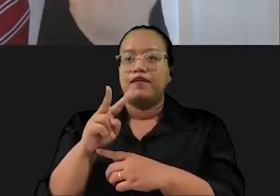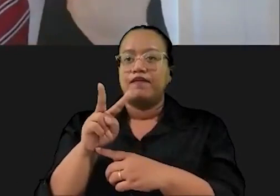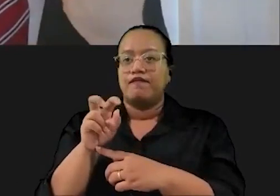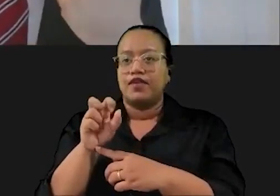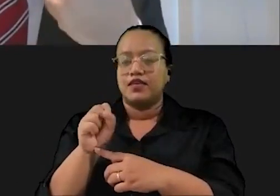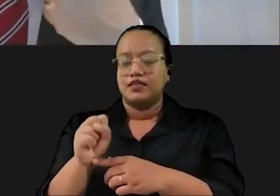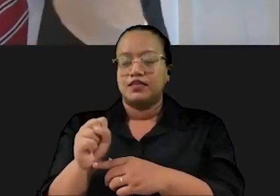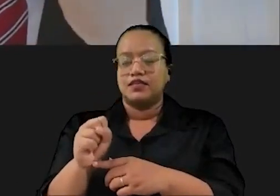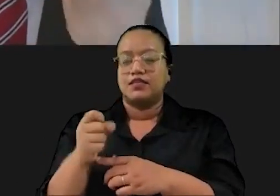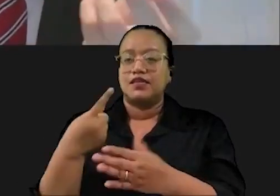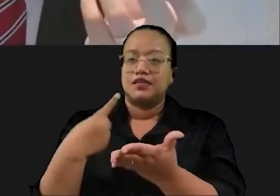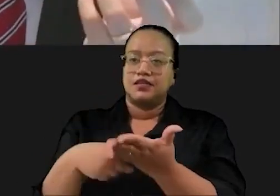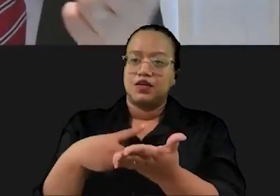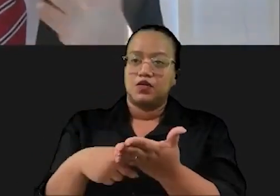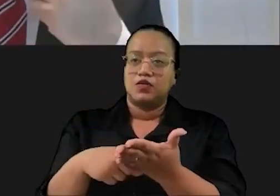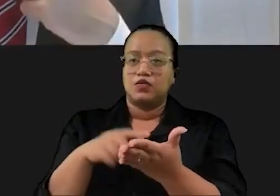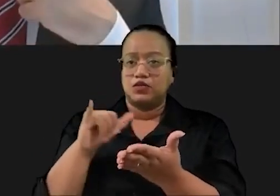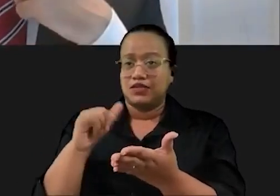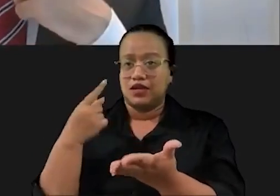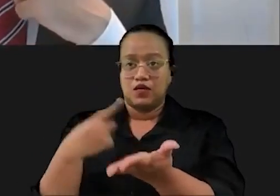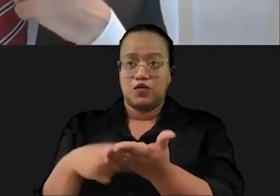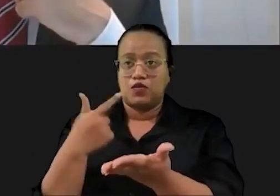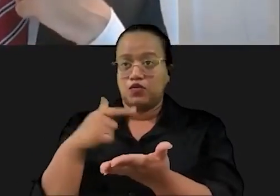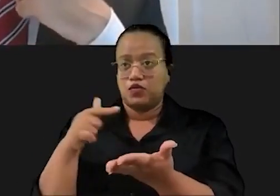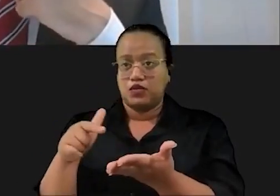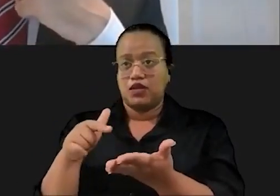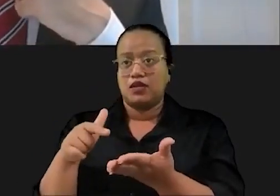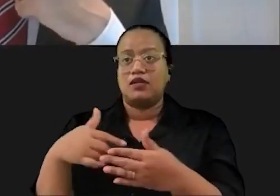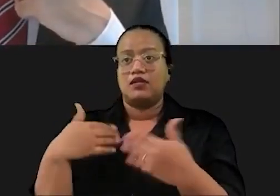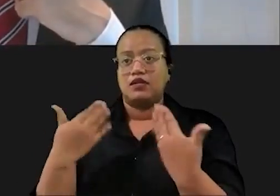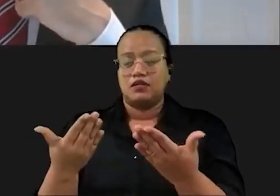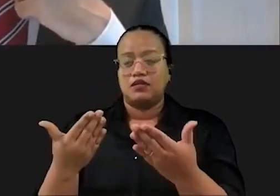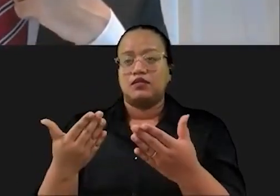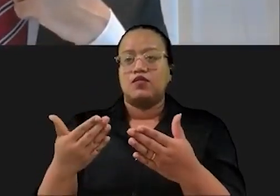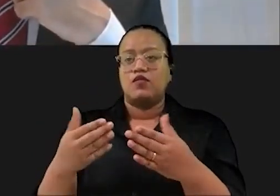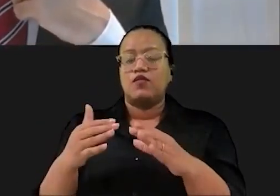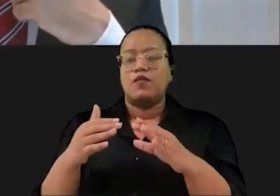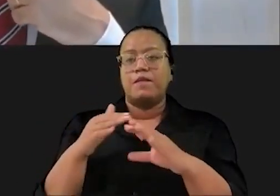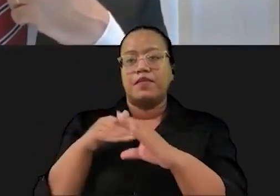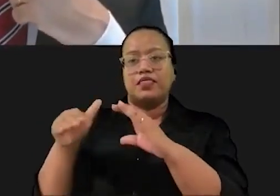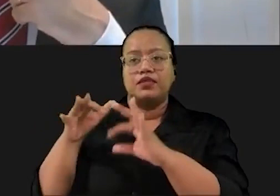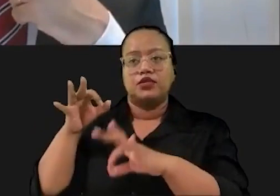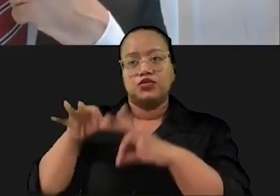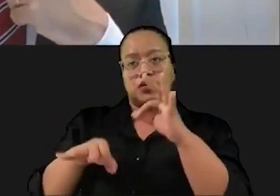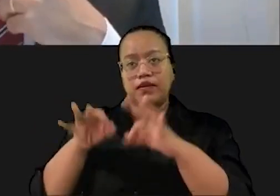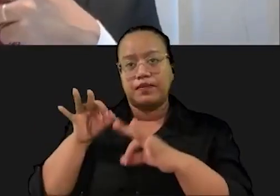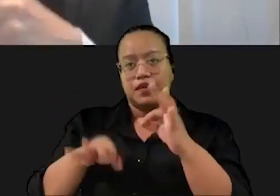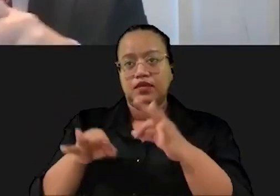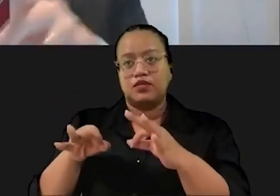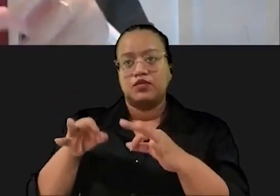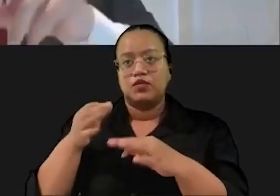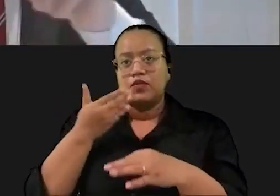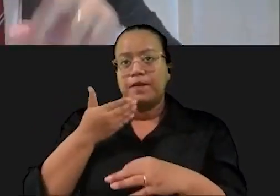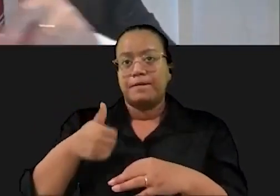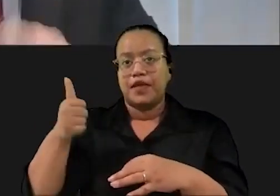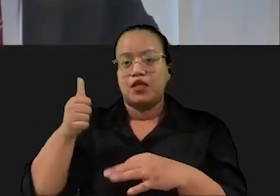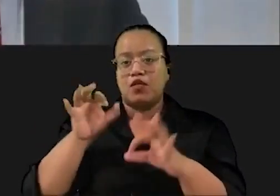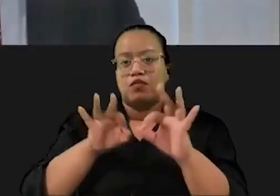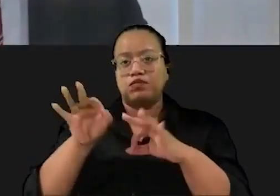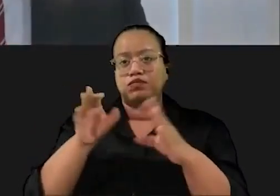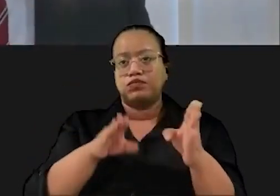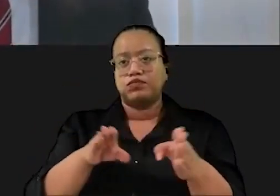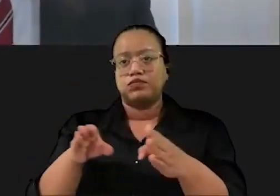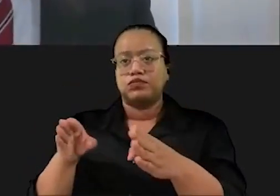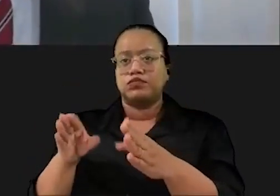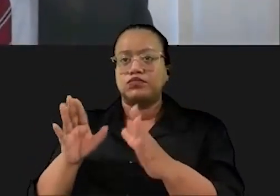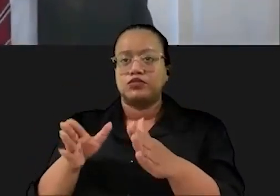então, para julgamento em uma situação bem melhor, né? Com uma delimitação da controvérsia melhor